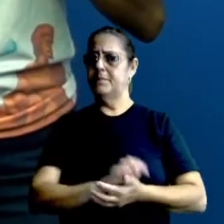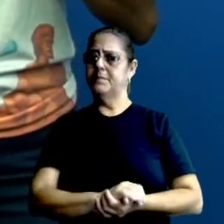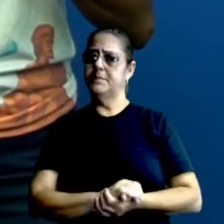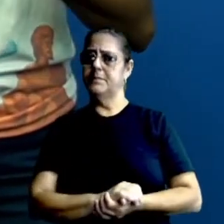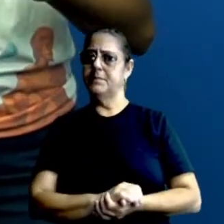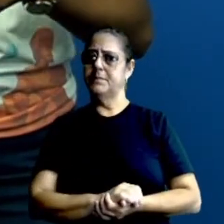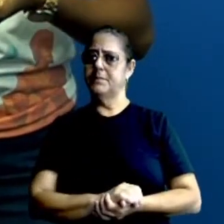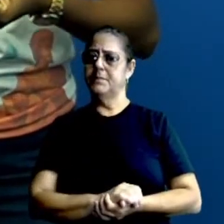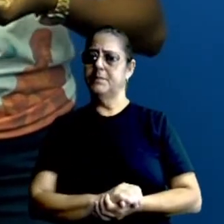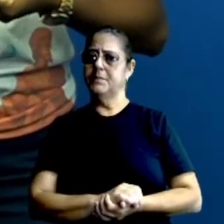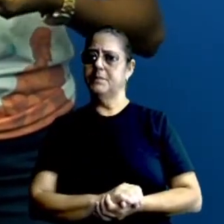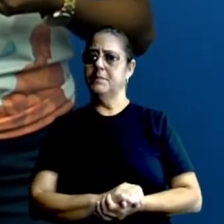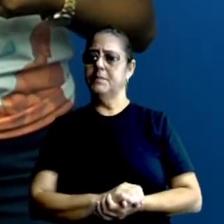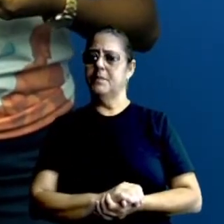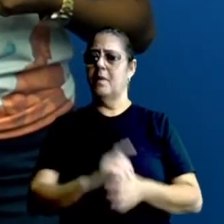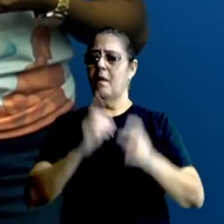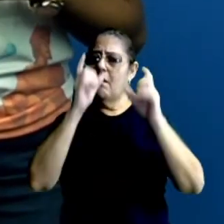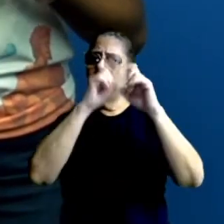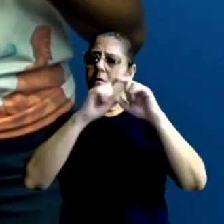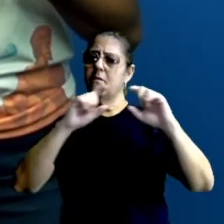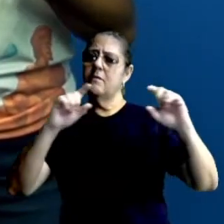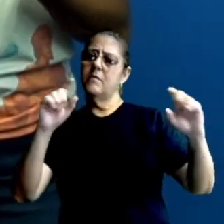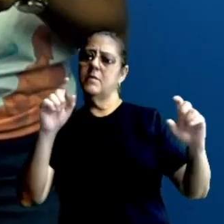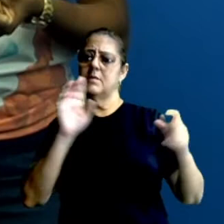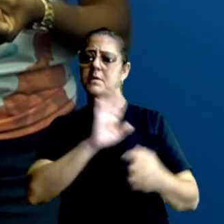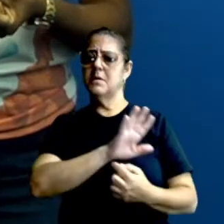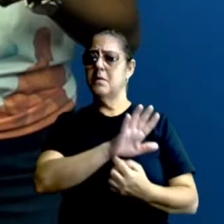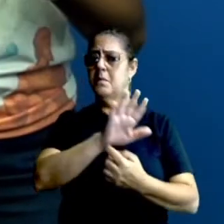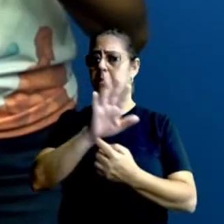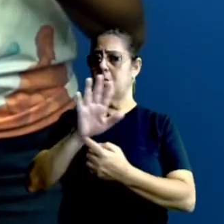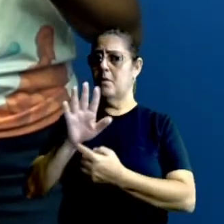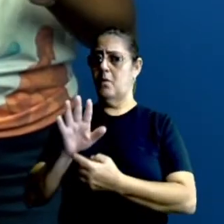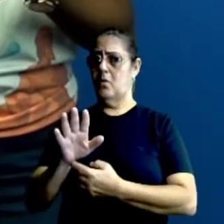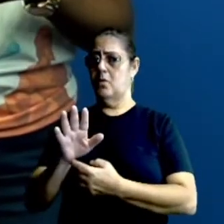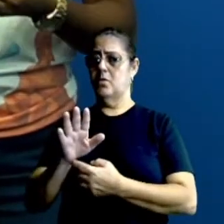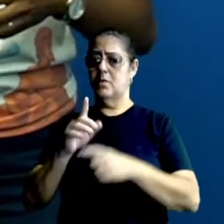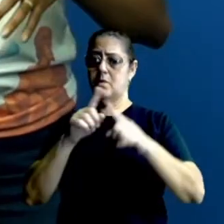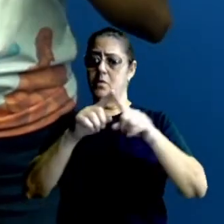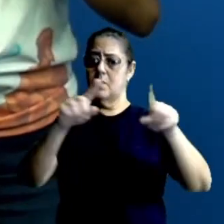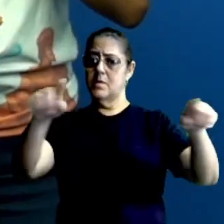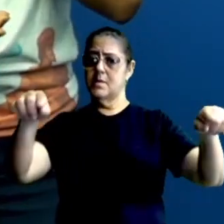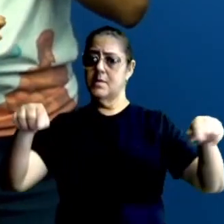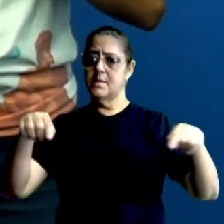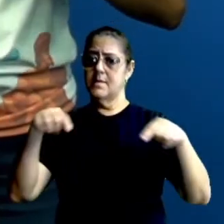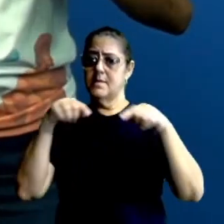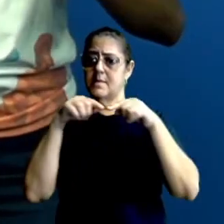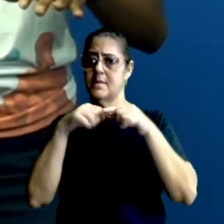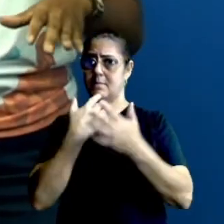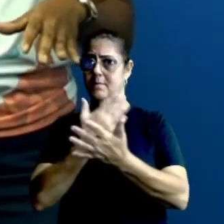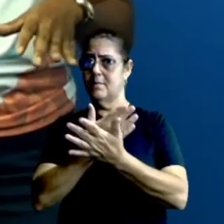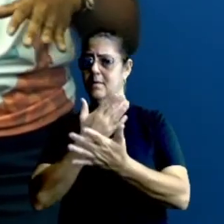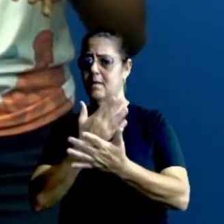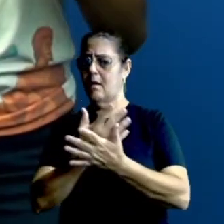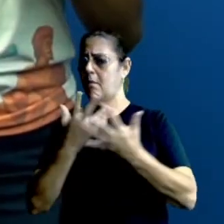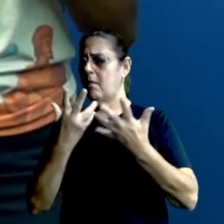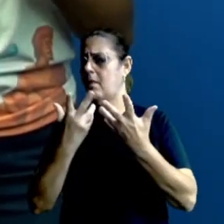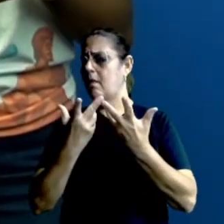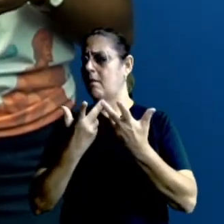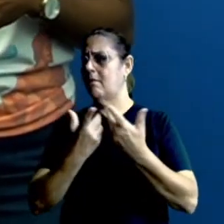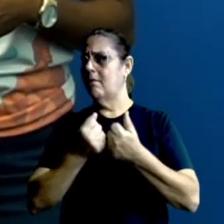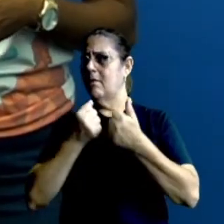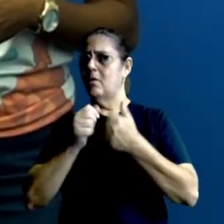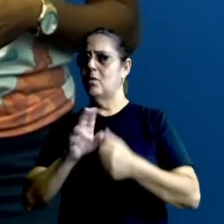esses são essas são frases quem vive cão formalidades estão dentro de uma sala de aula isso é maravilhoso